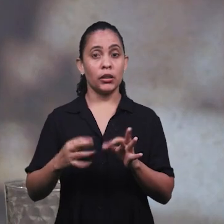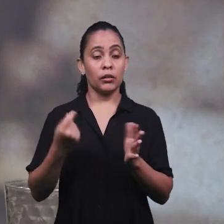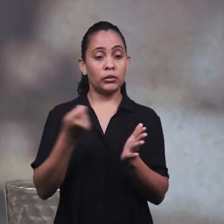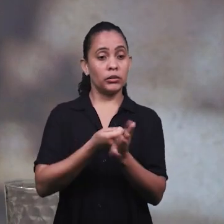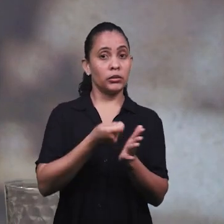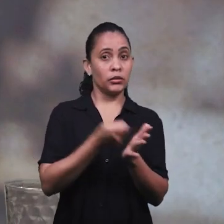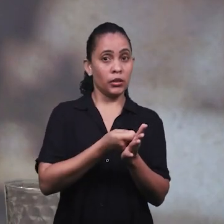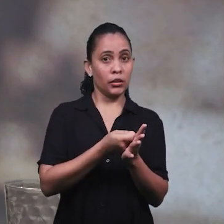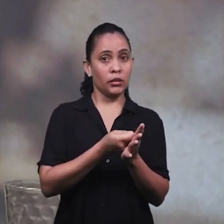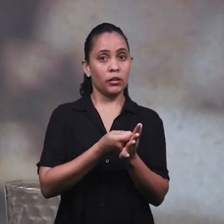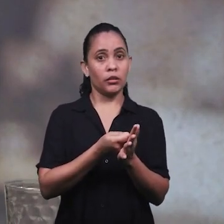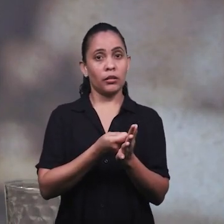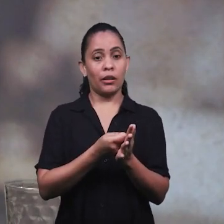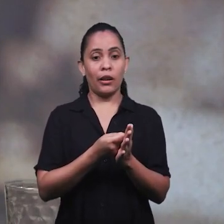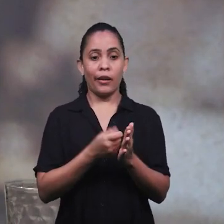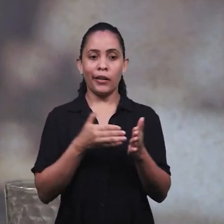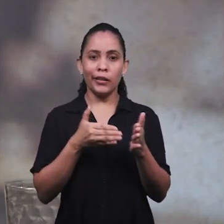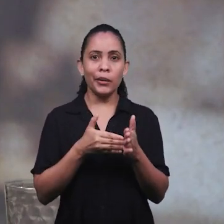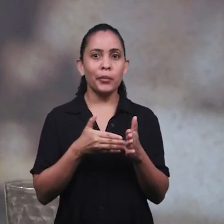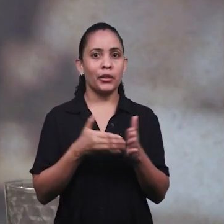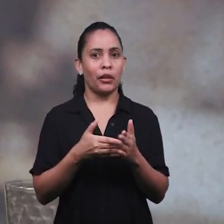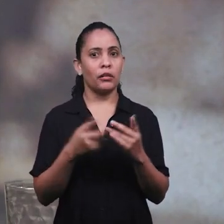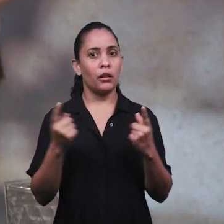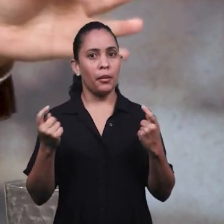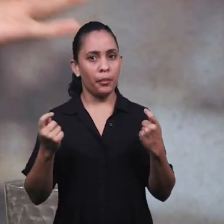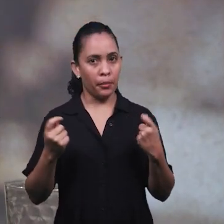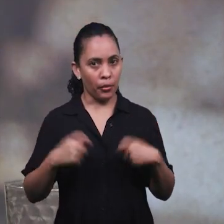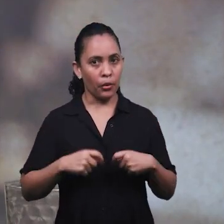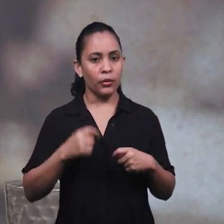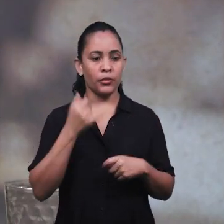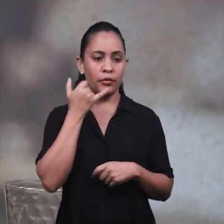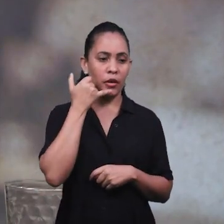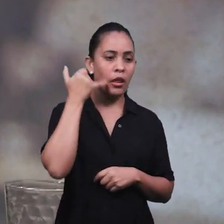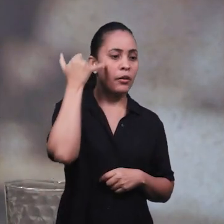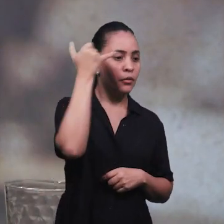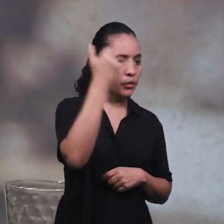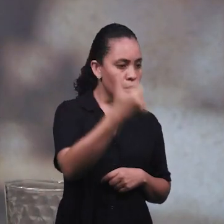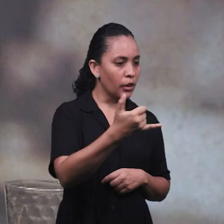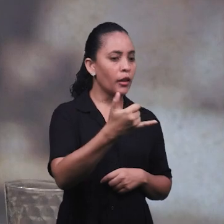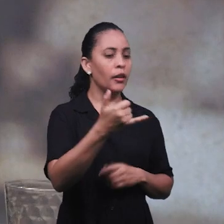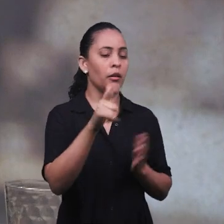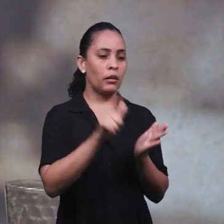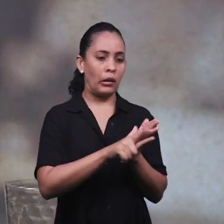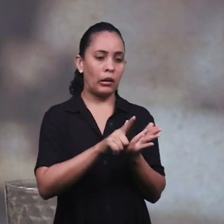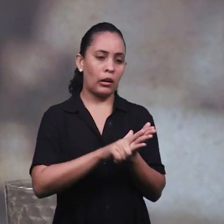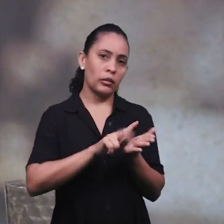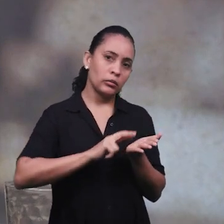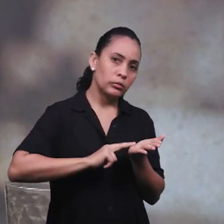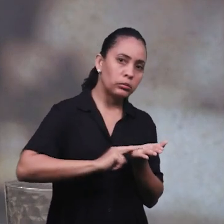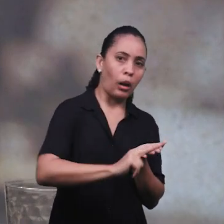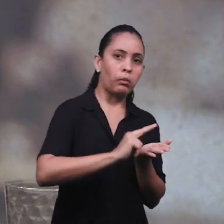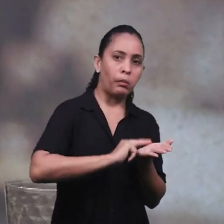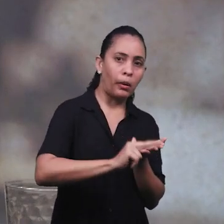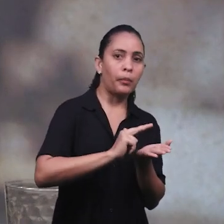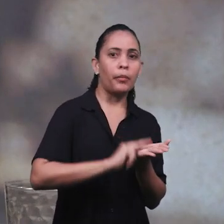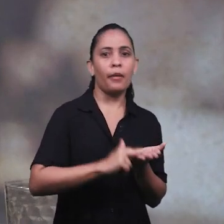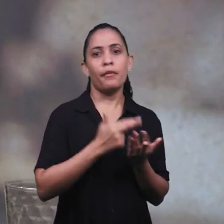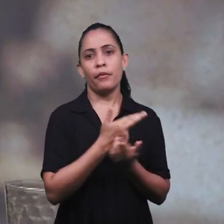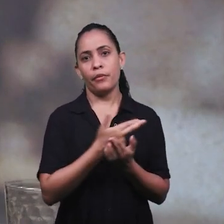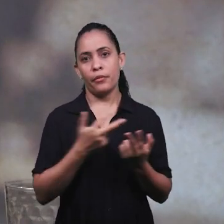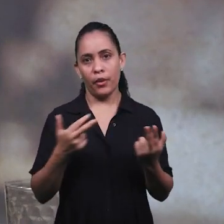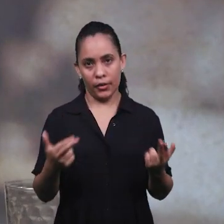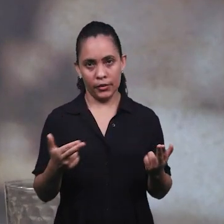do condomínio ela é muito limitada. Ela pode entrar em contato com você, pode enviar uma notificação. Existem formas de